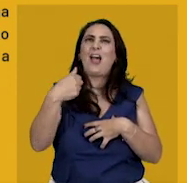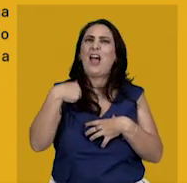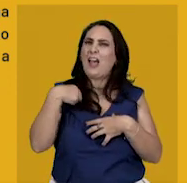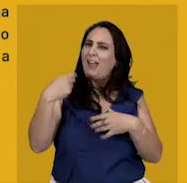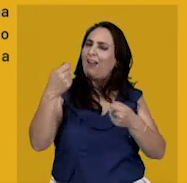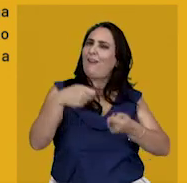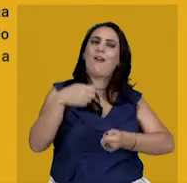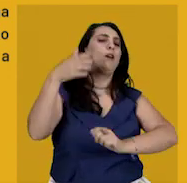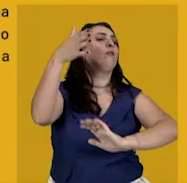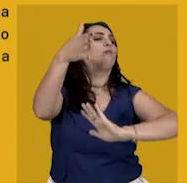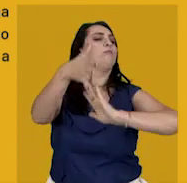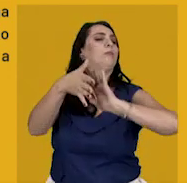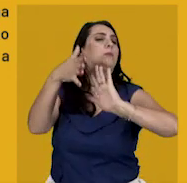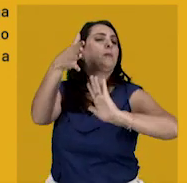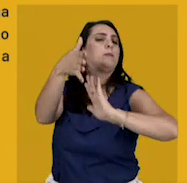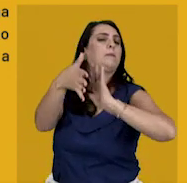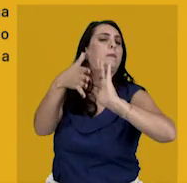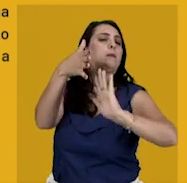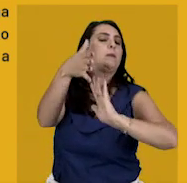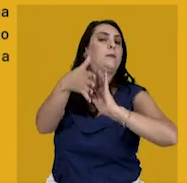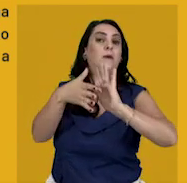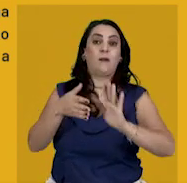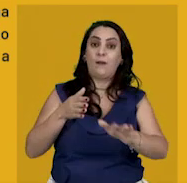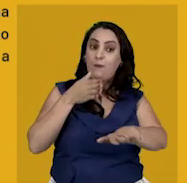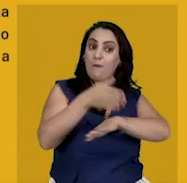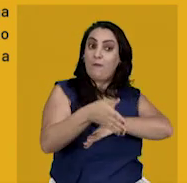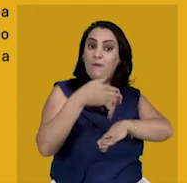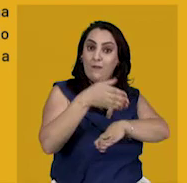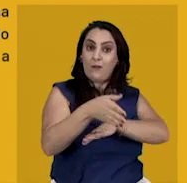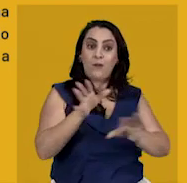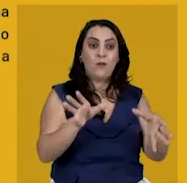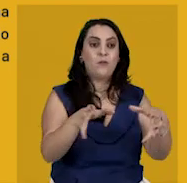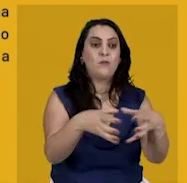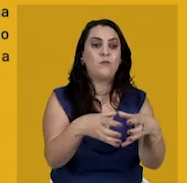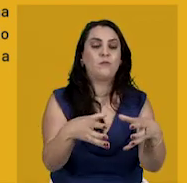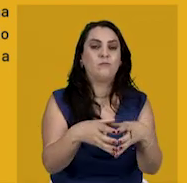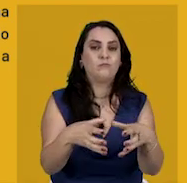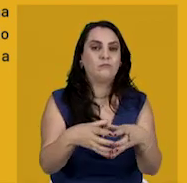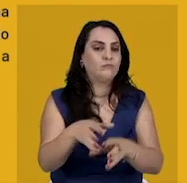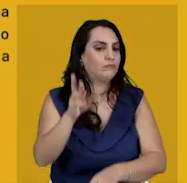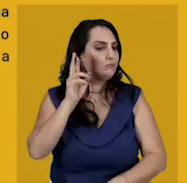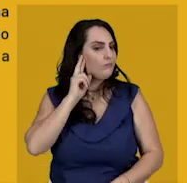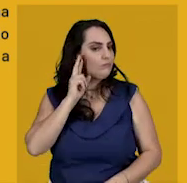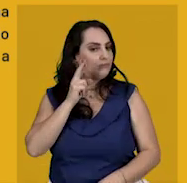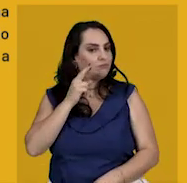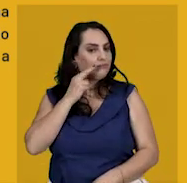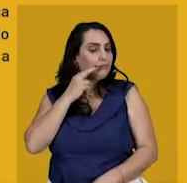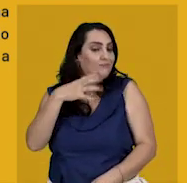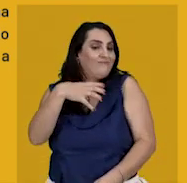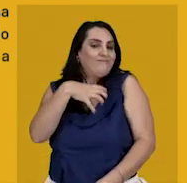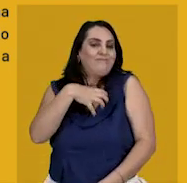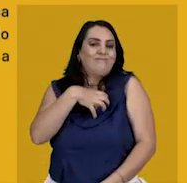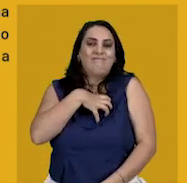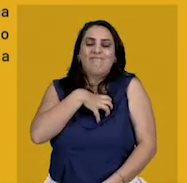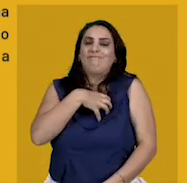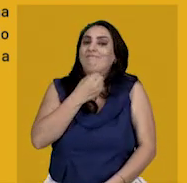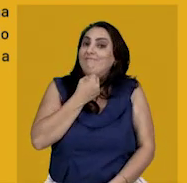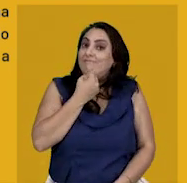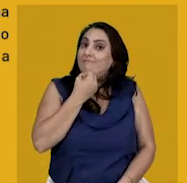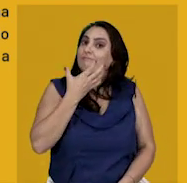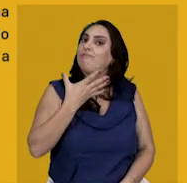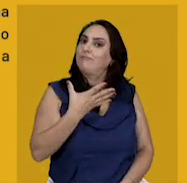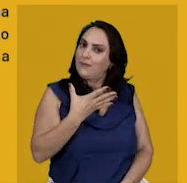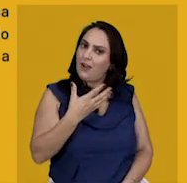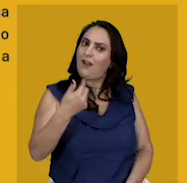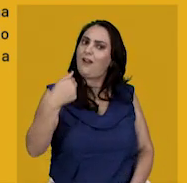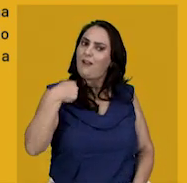quando eu frequento a comunidade surda, quando eu vejo que eu estou bem me reconhecendo desta forma.